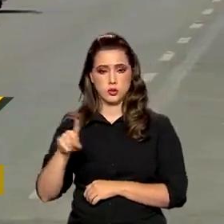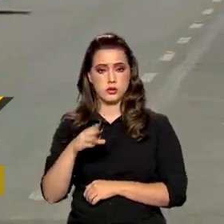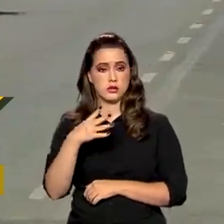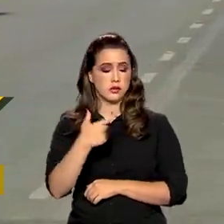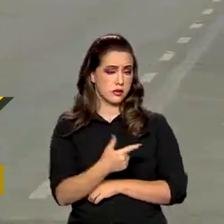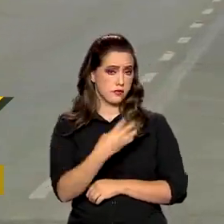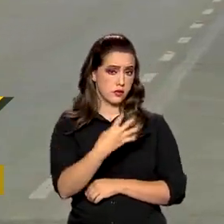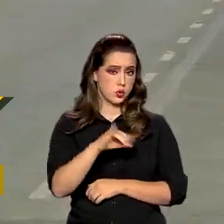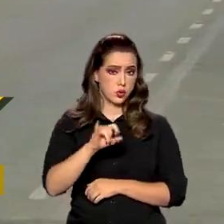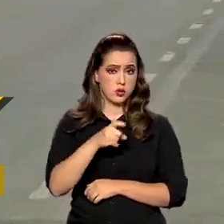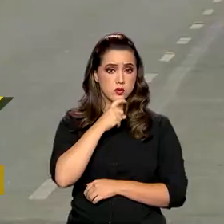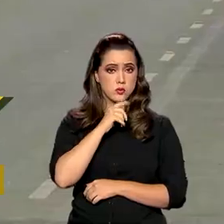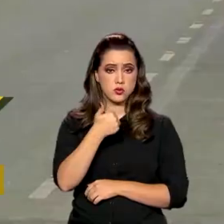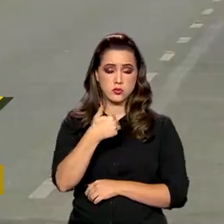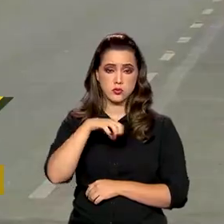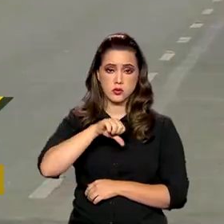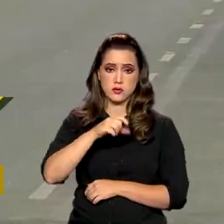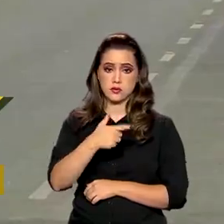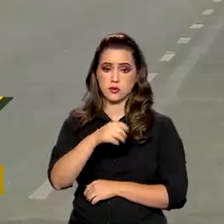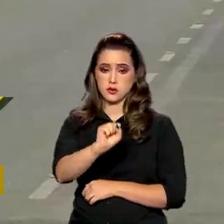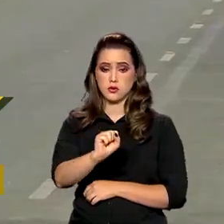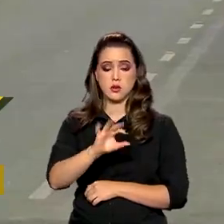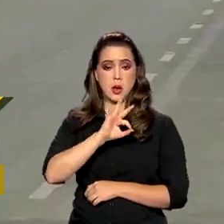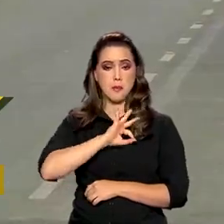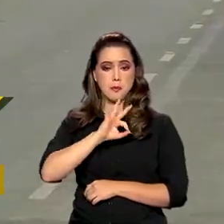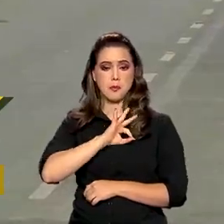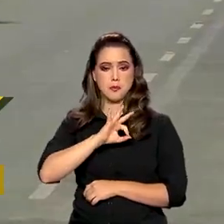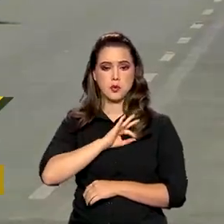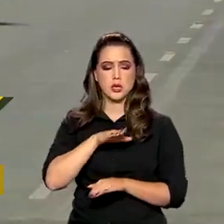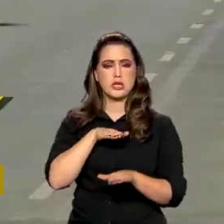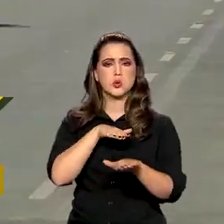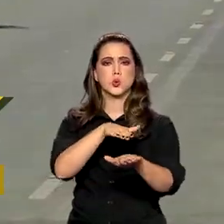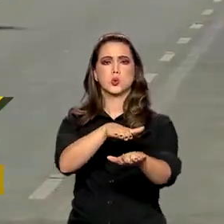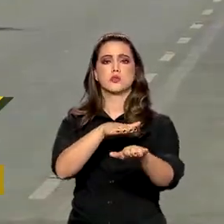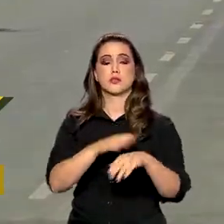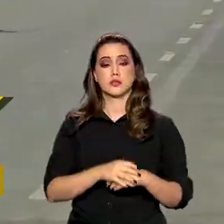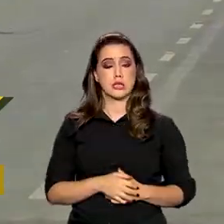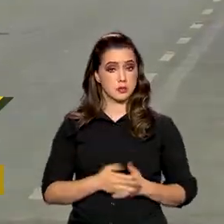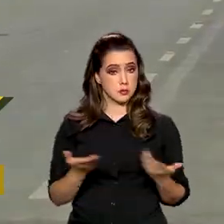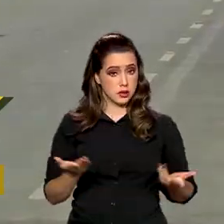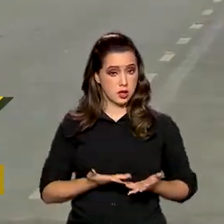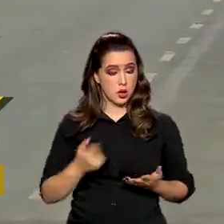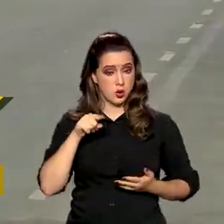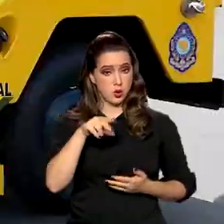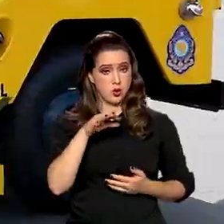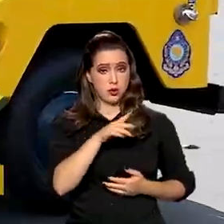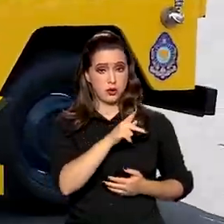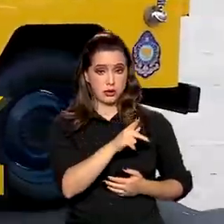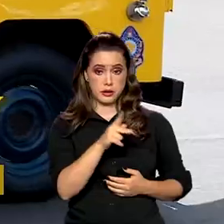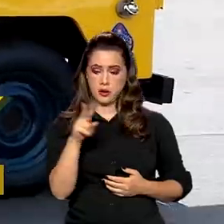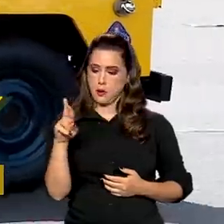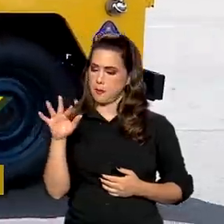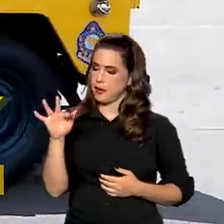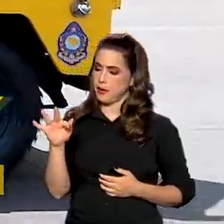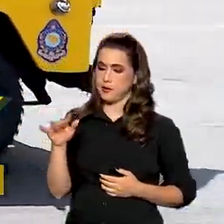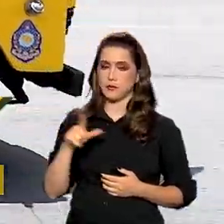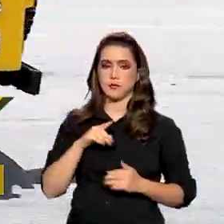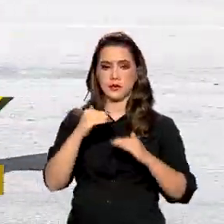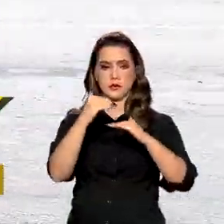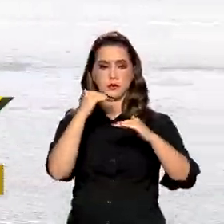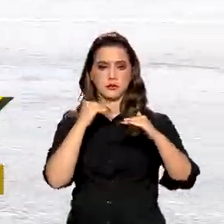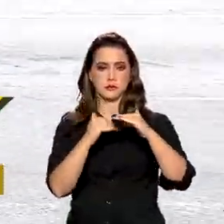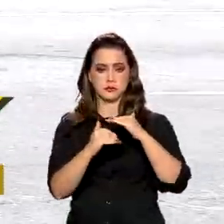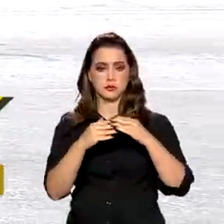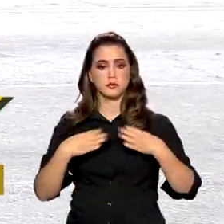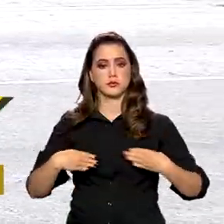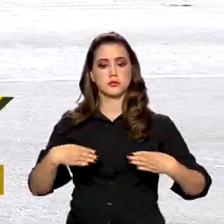e recebeu inicialmente a denominação de Polícia de Estradas. Atualmente, a PRF se encontra subordinada ao